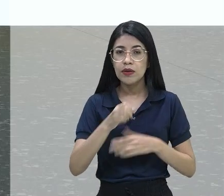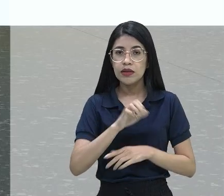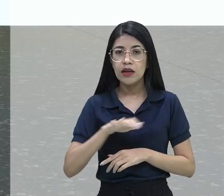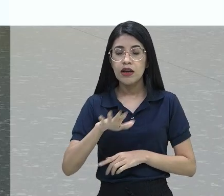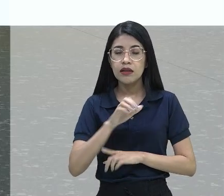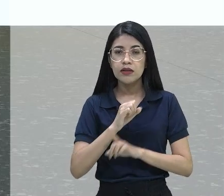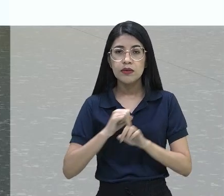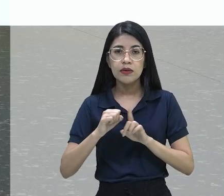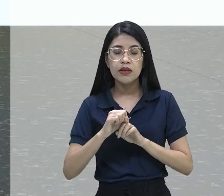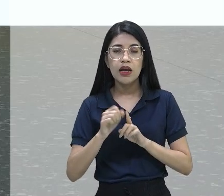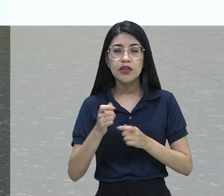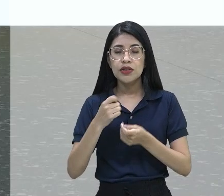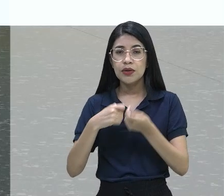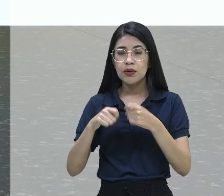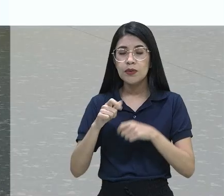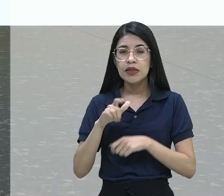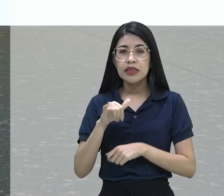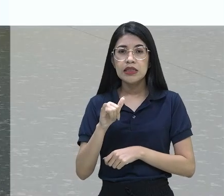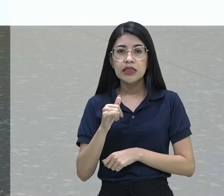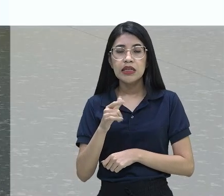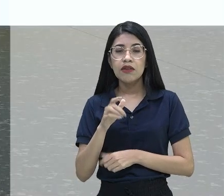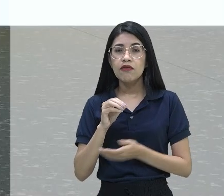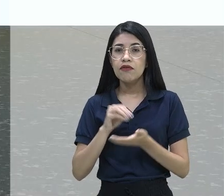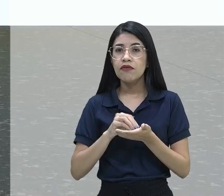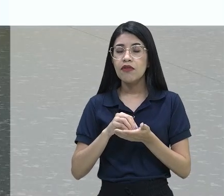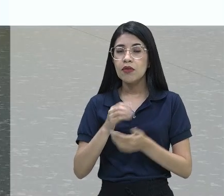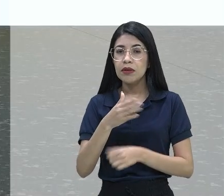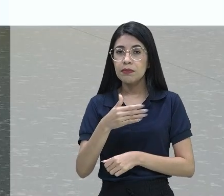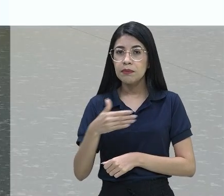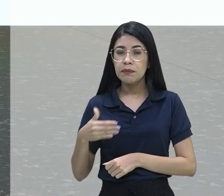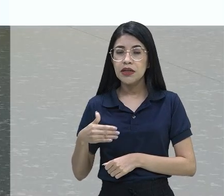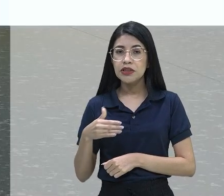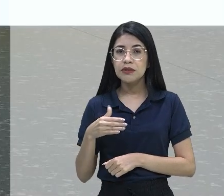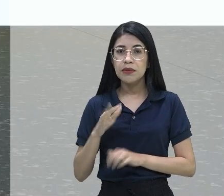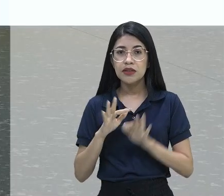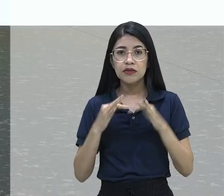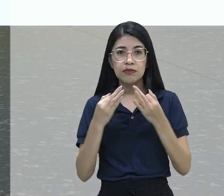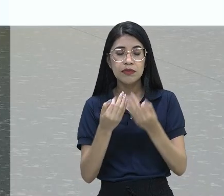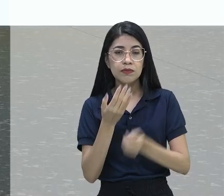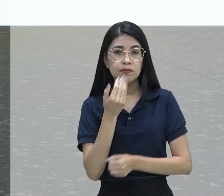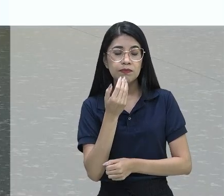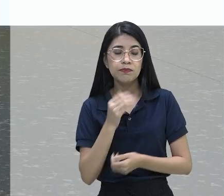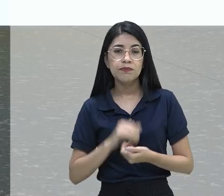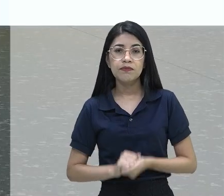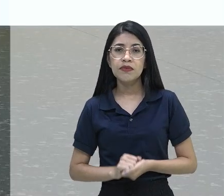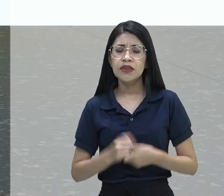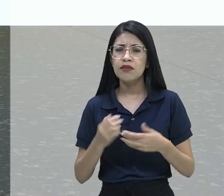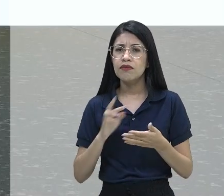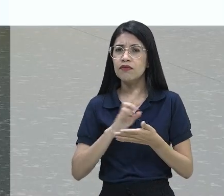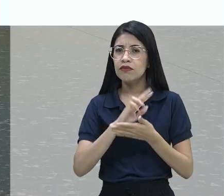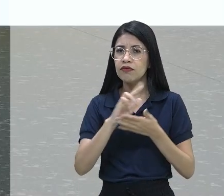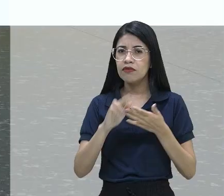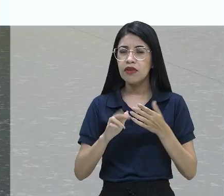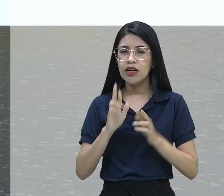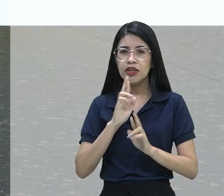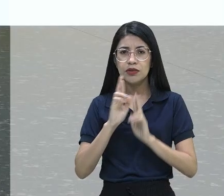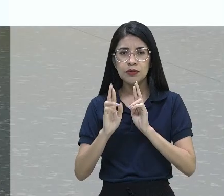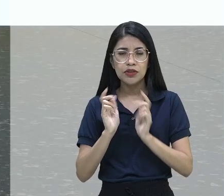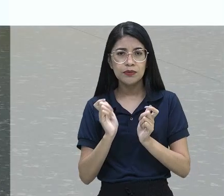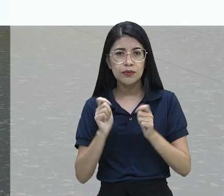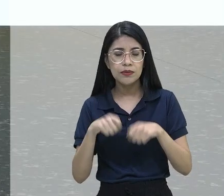rio não tiver peixe suficiente para tanta gente? Bom, são muitas as respostas que poderíamos dar, né, professora?